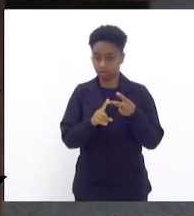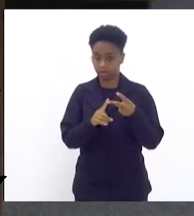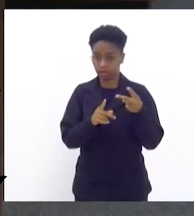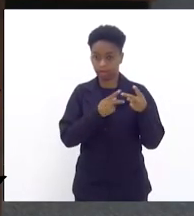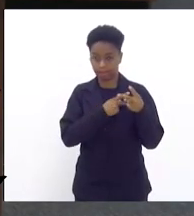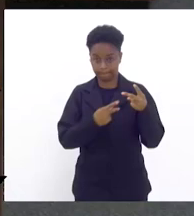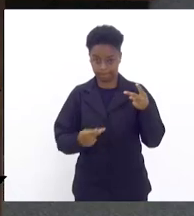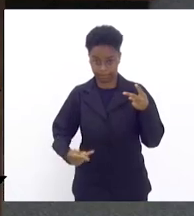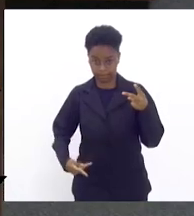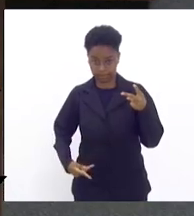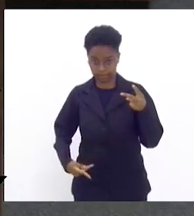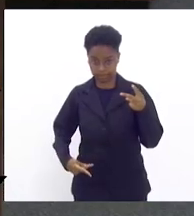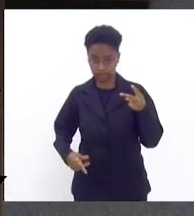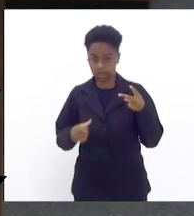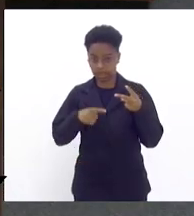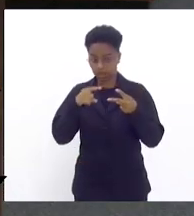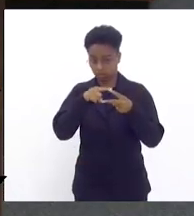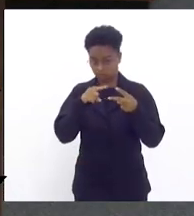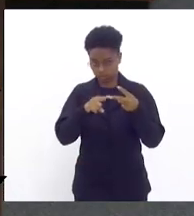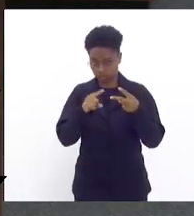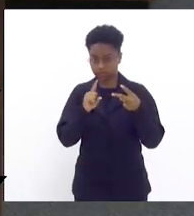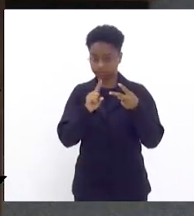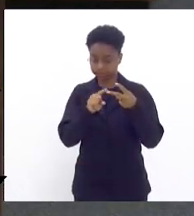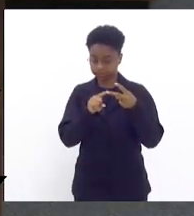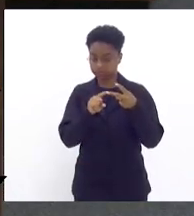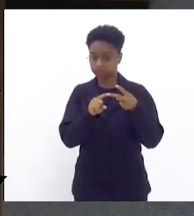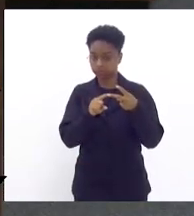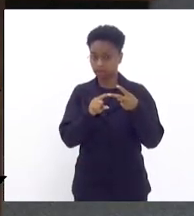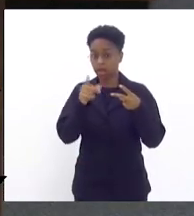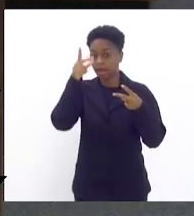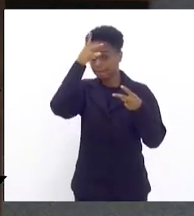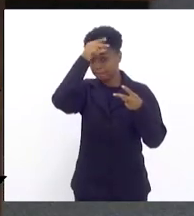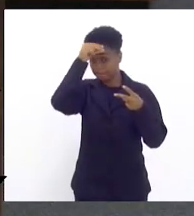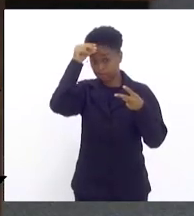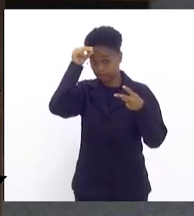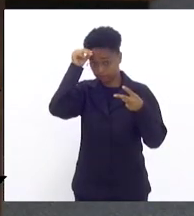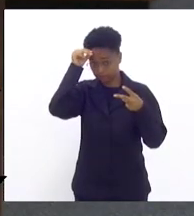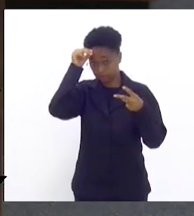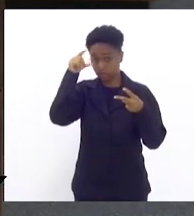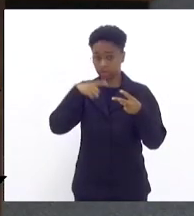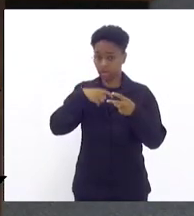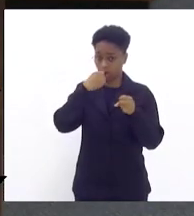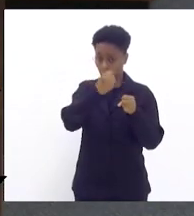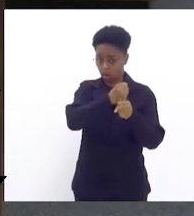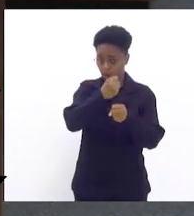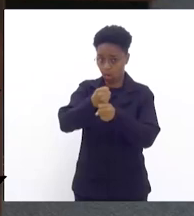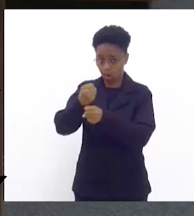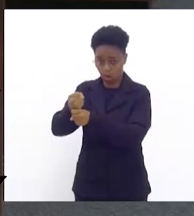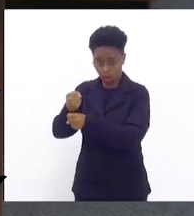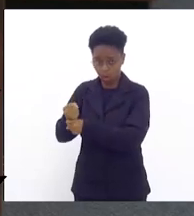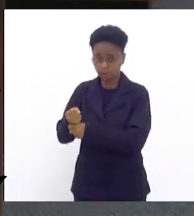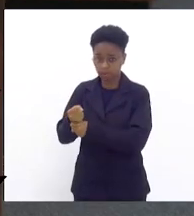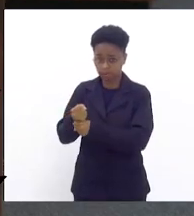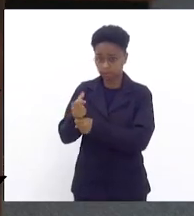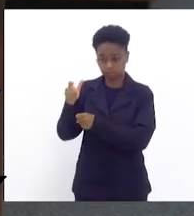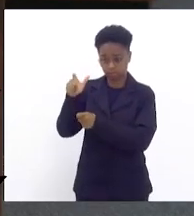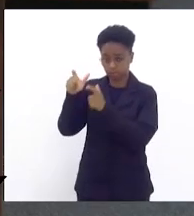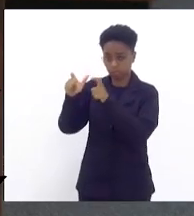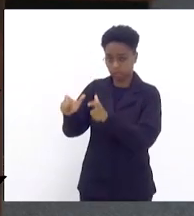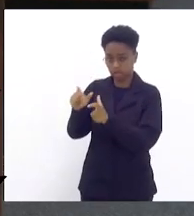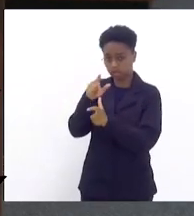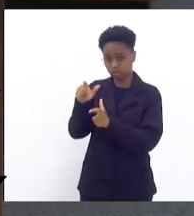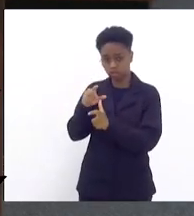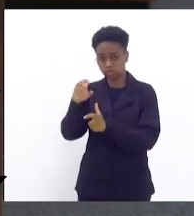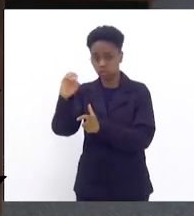Presidente, são duas perguntas a outra. A prefeitura está realizando algumas obras de intervenção lá na Zona Oeste.